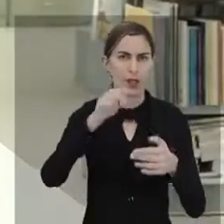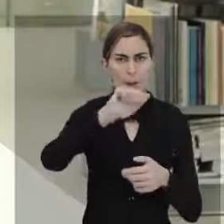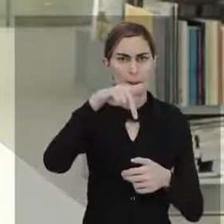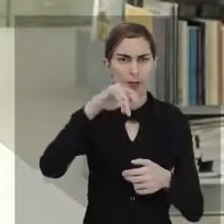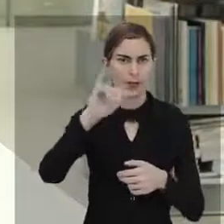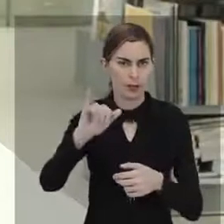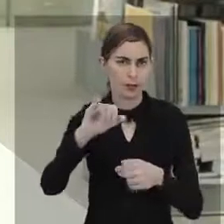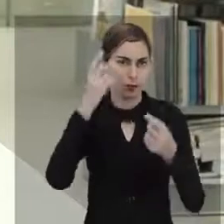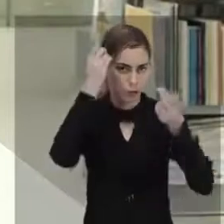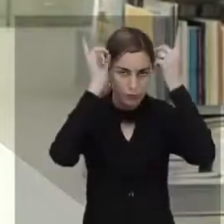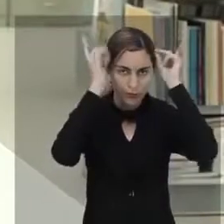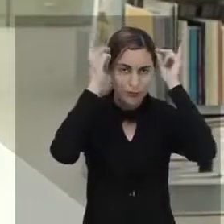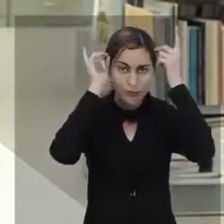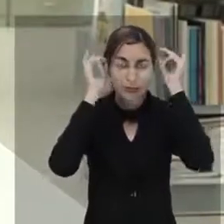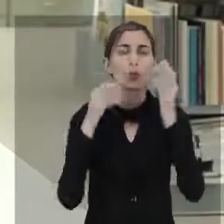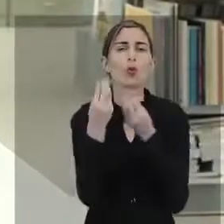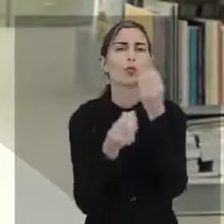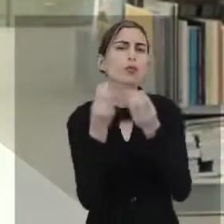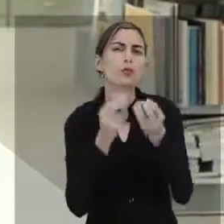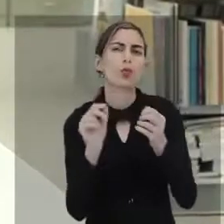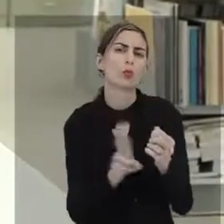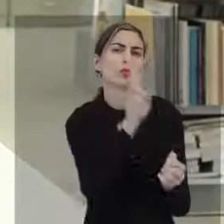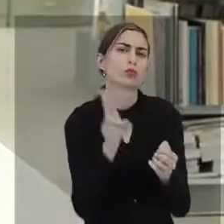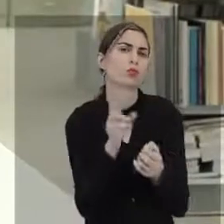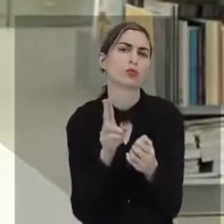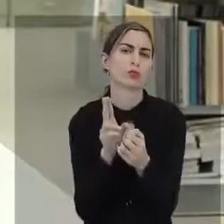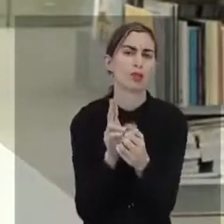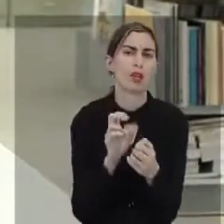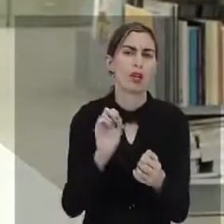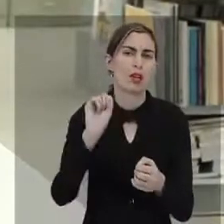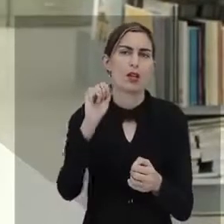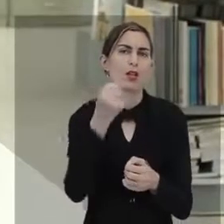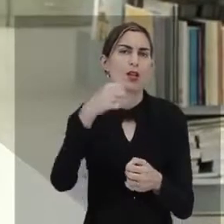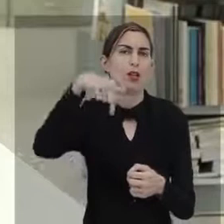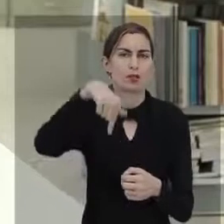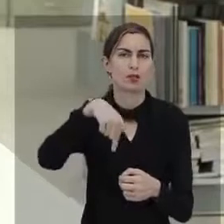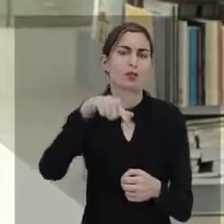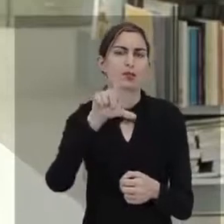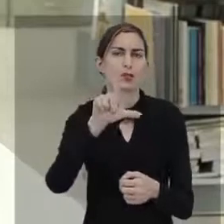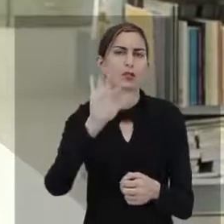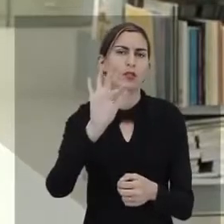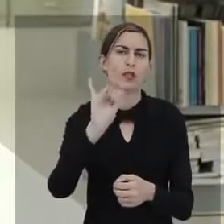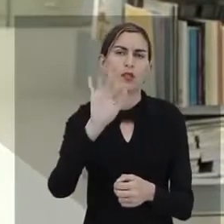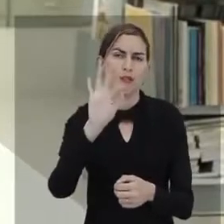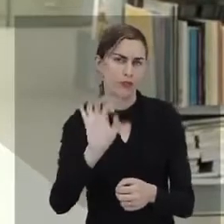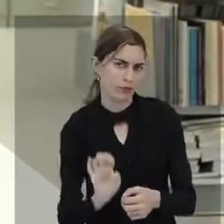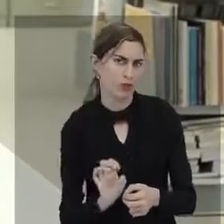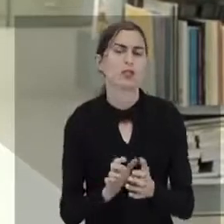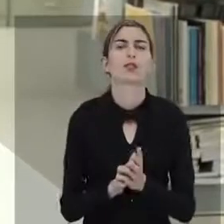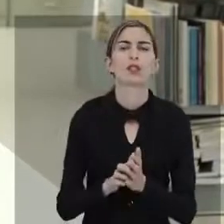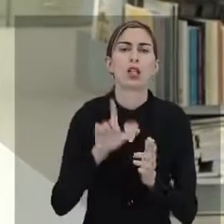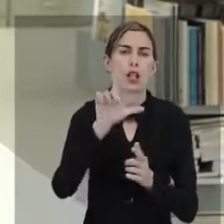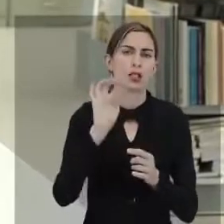Android. Então, como a gente faz para utilizar o SQLite, certo? Existem três formas de utilizar o SQLite. Você